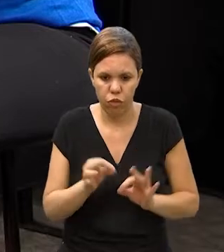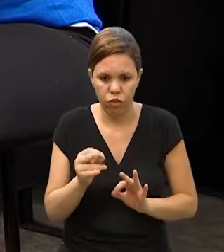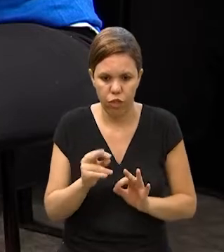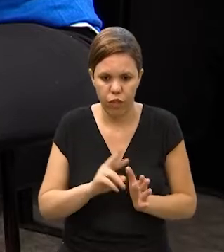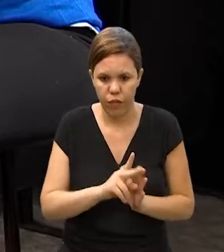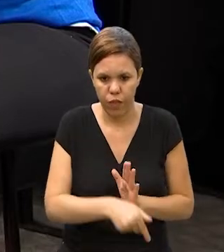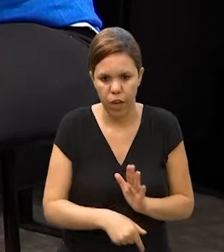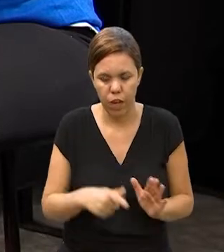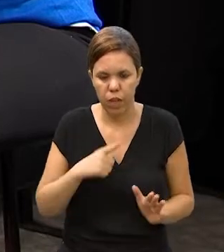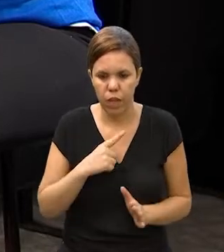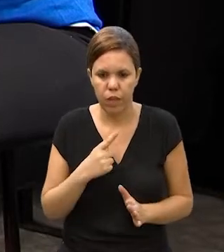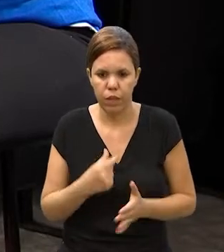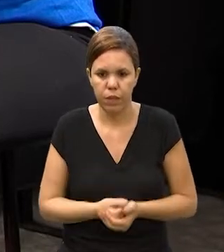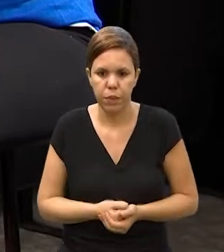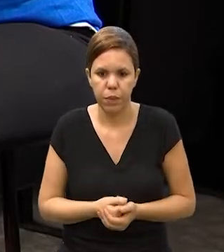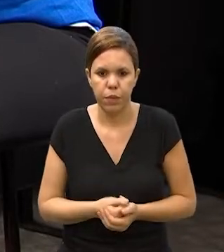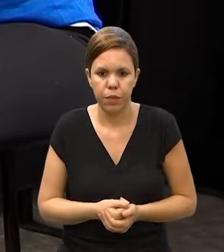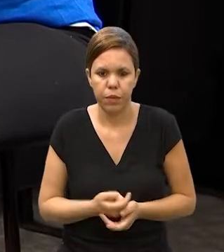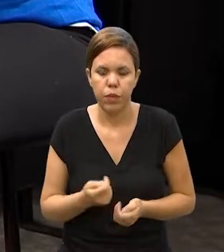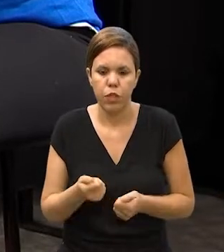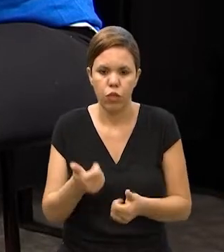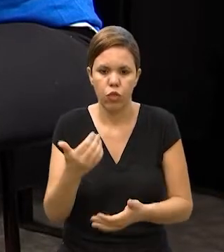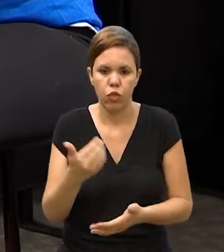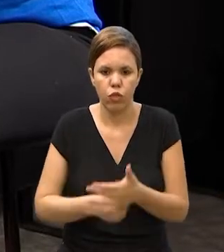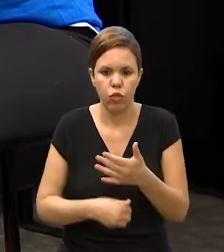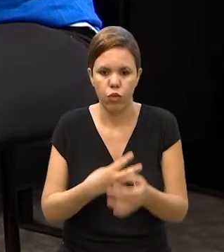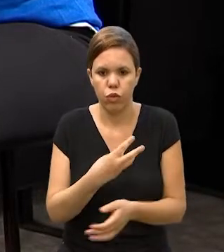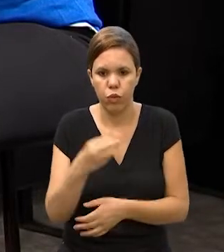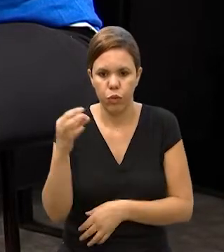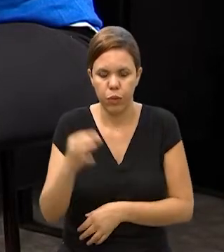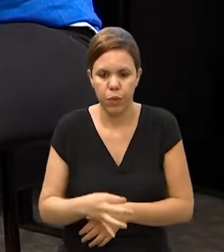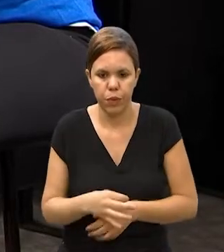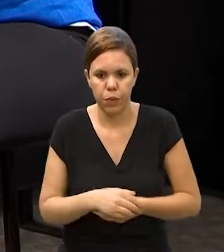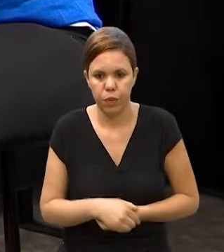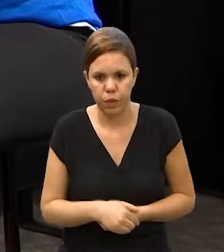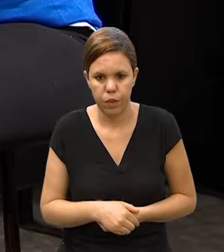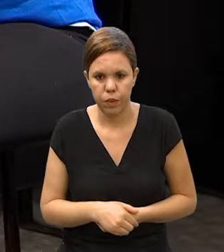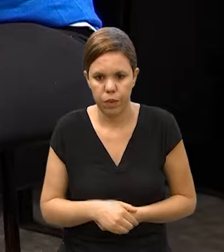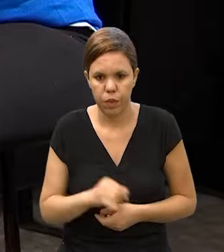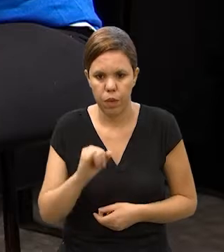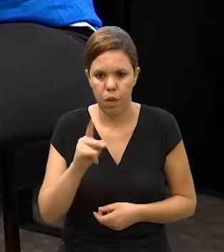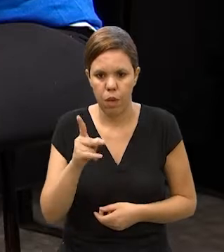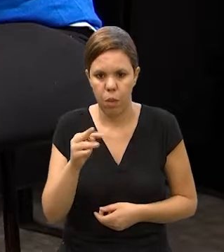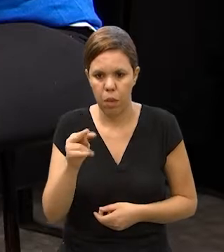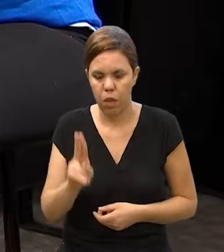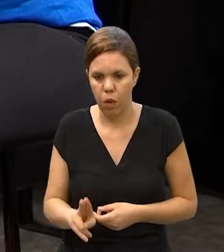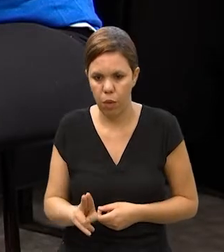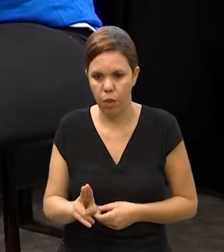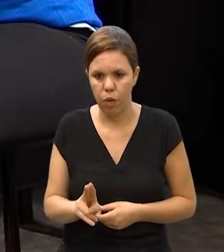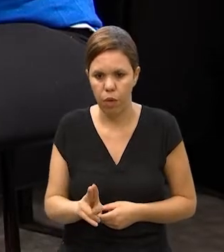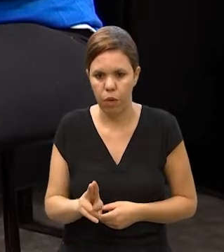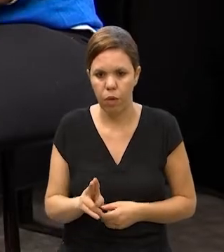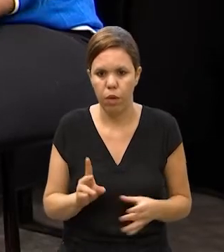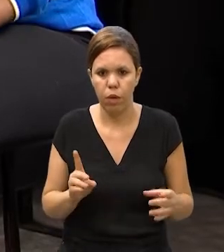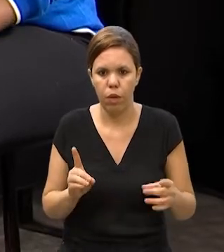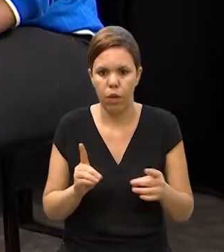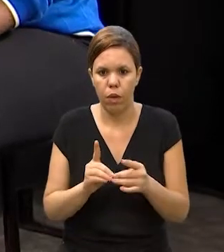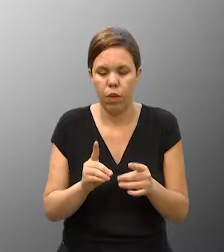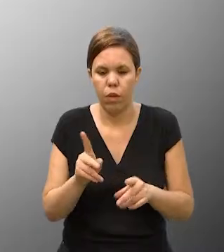né? Tem um aqui que concede desconto de 30% do IPTU aos prestadores de